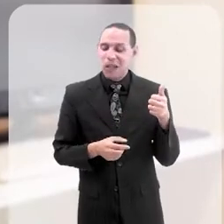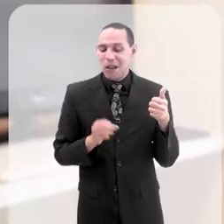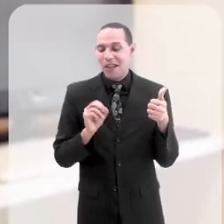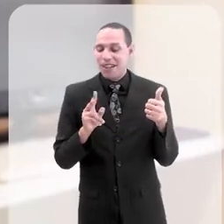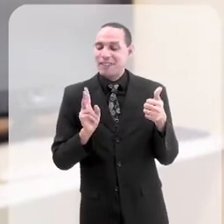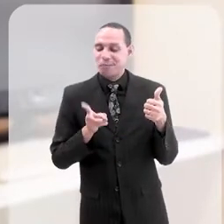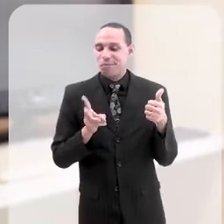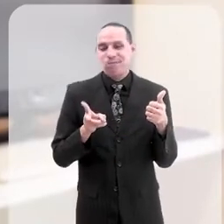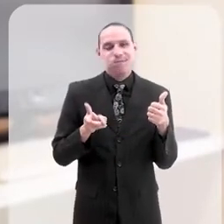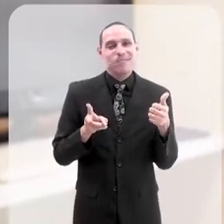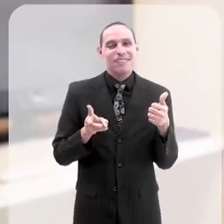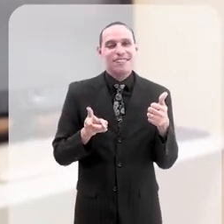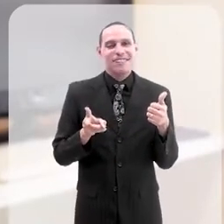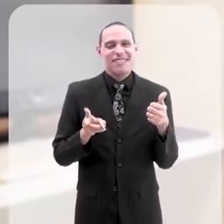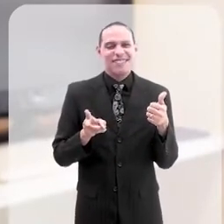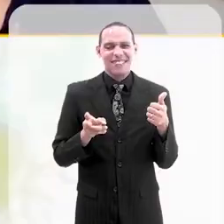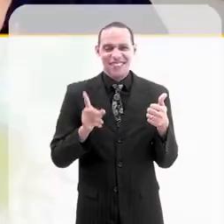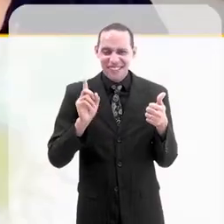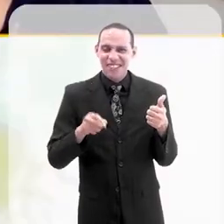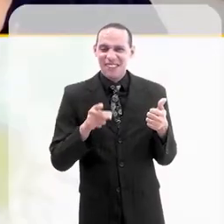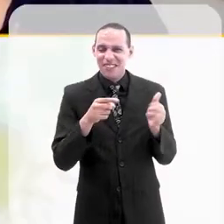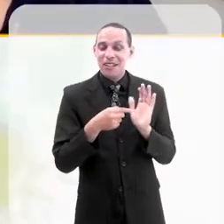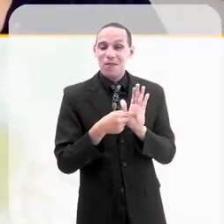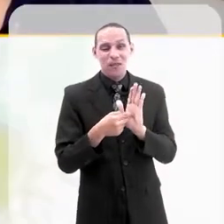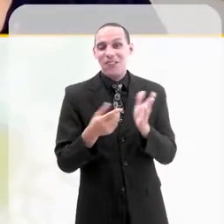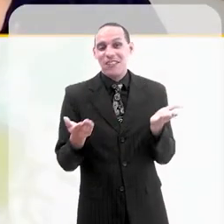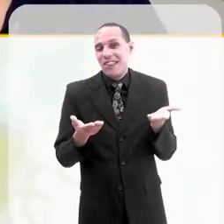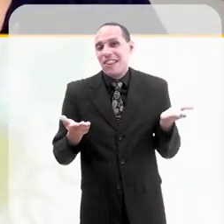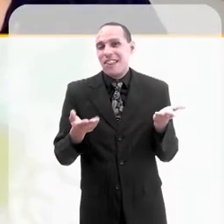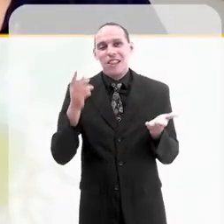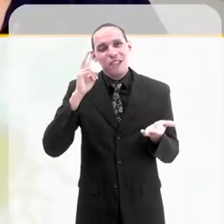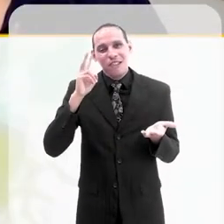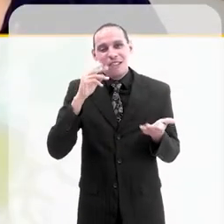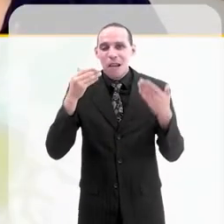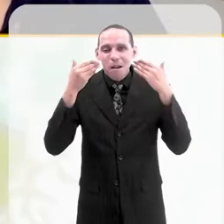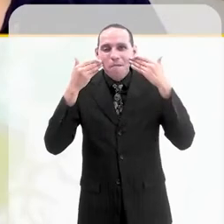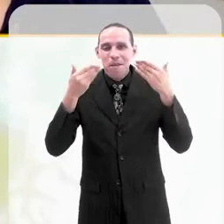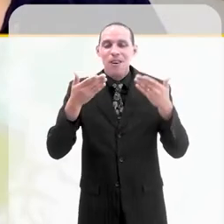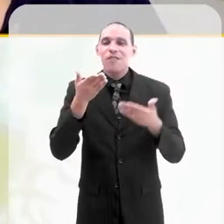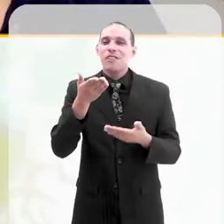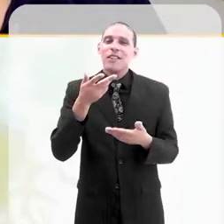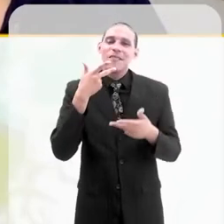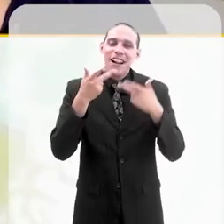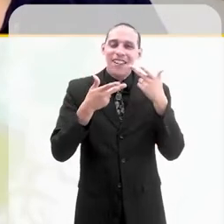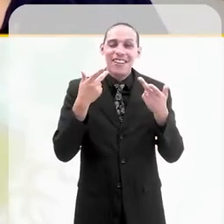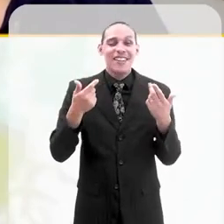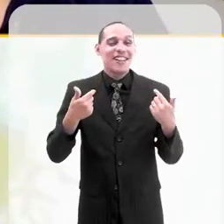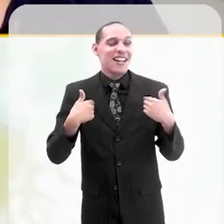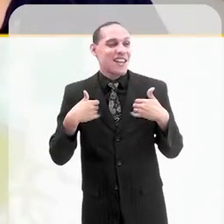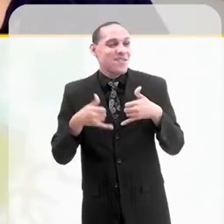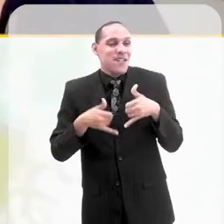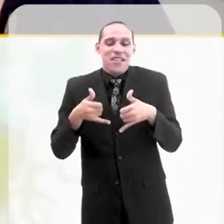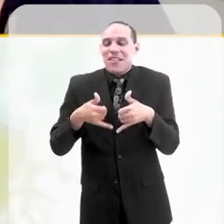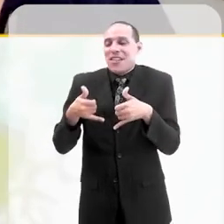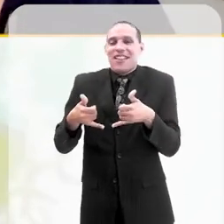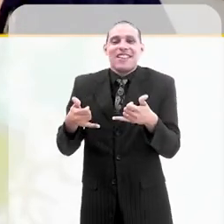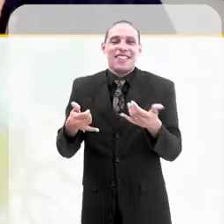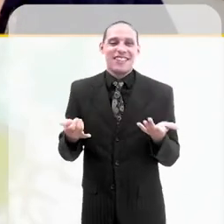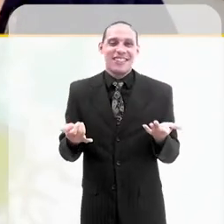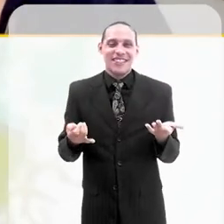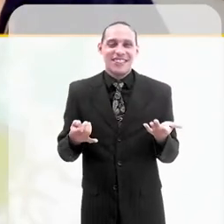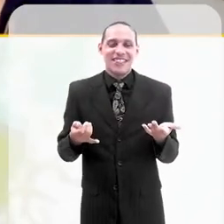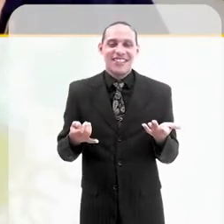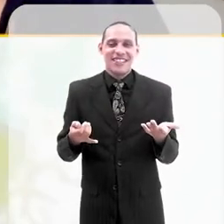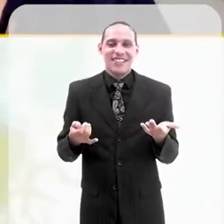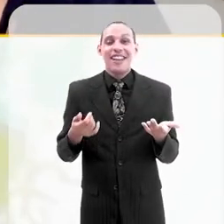lá. Porque foi isso que você mostrou, assim, né? Essa história mostra isso. Você falando, eu lá de salto, toque, toque. Igual eu falo